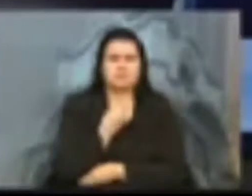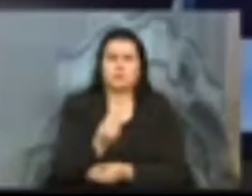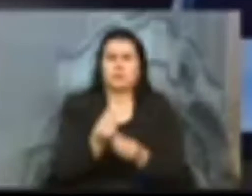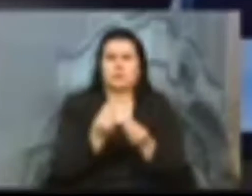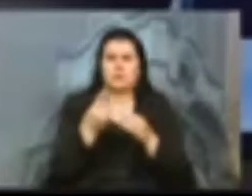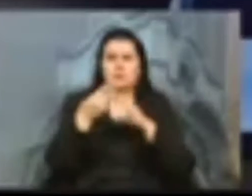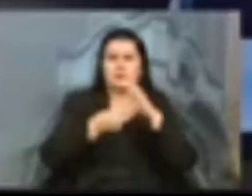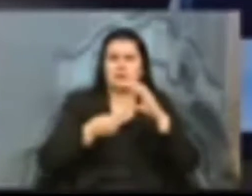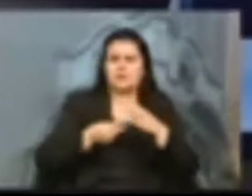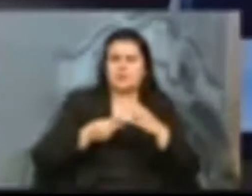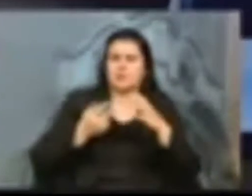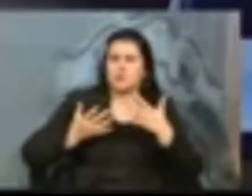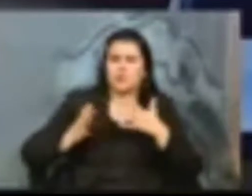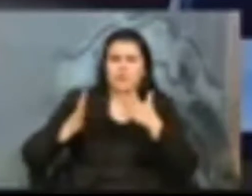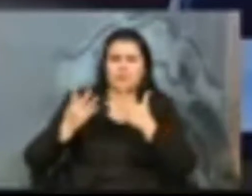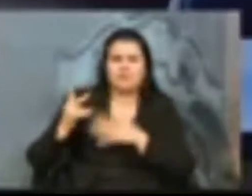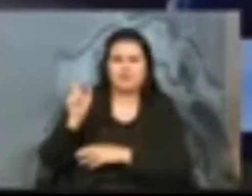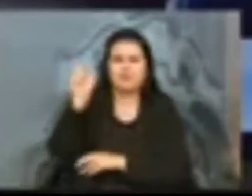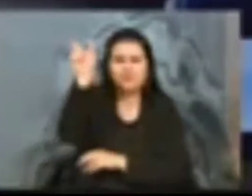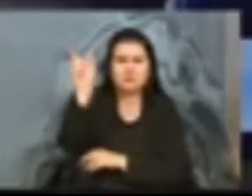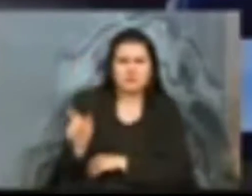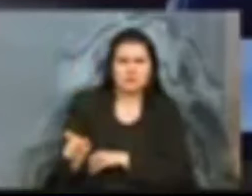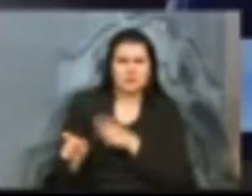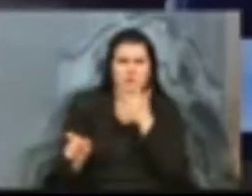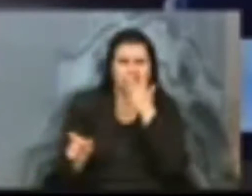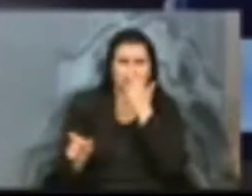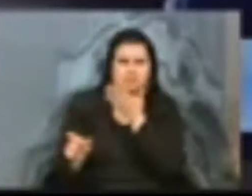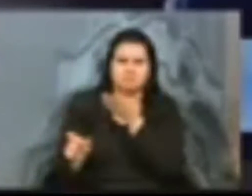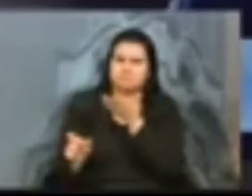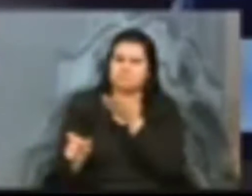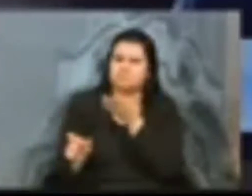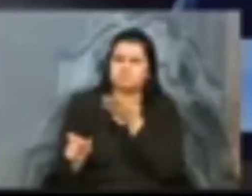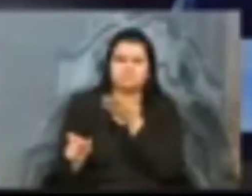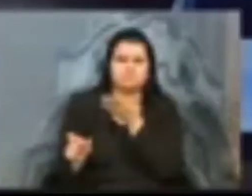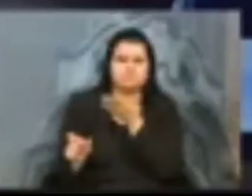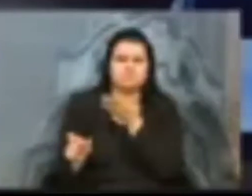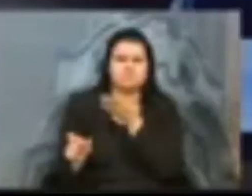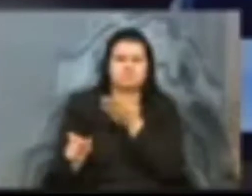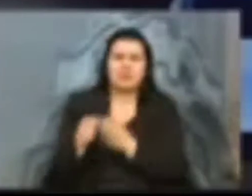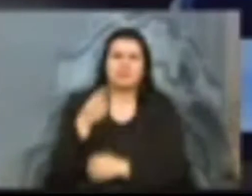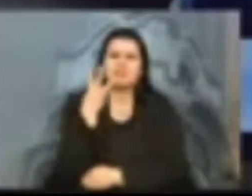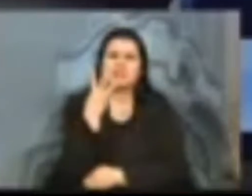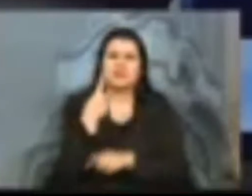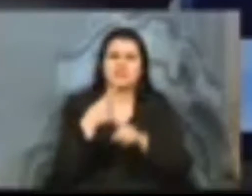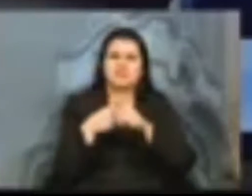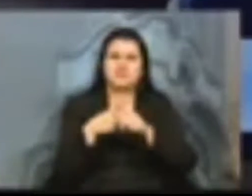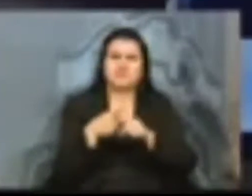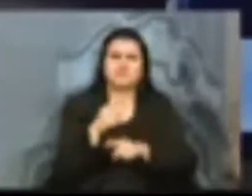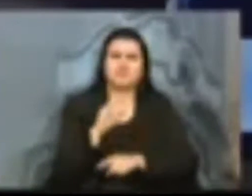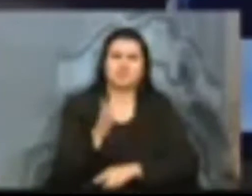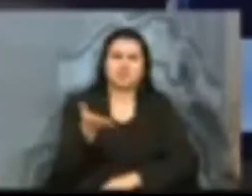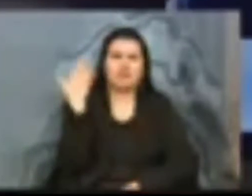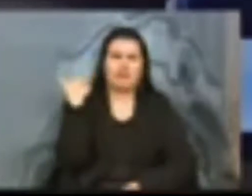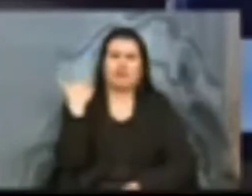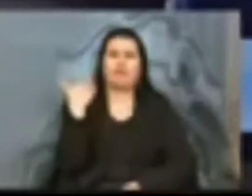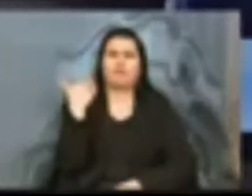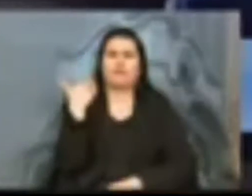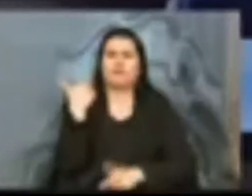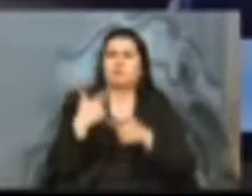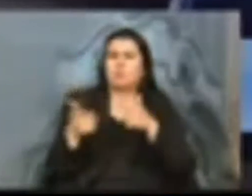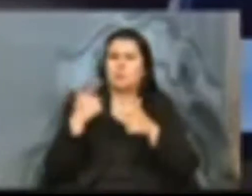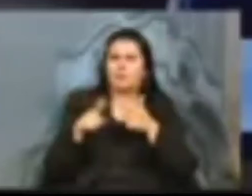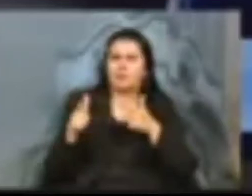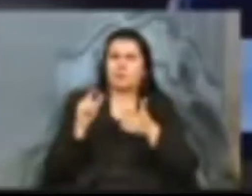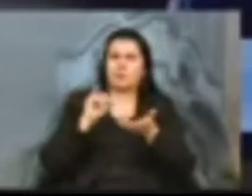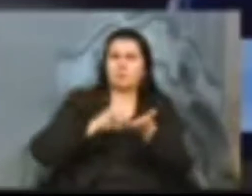homenagear um indivíduo como ele, condenado pelo menos 3 vezes por sonegação, lavagem de